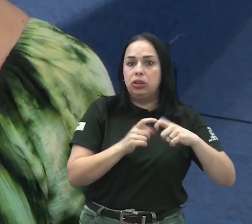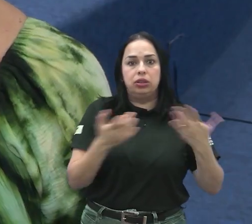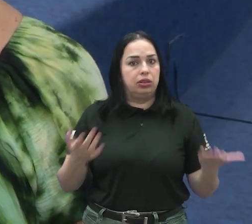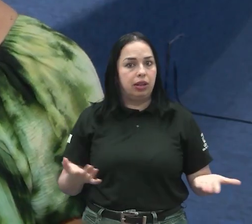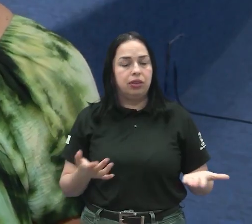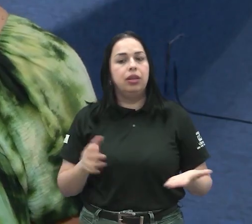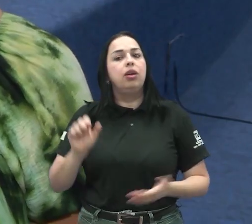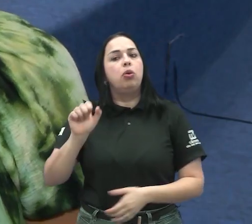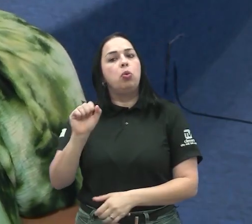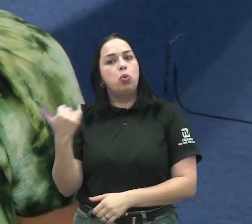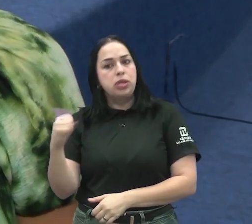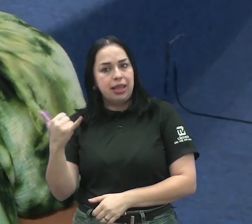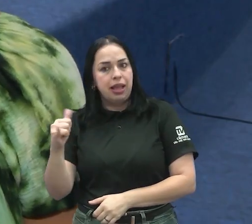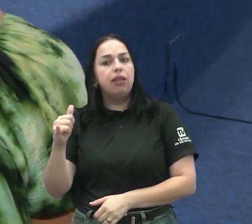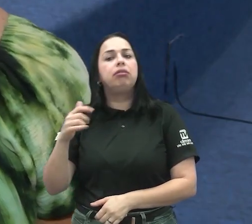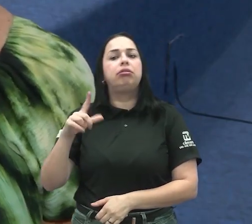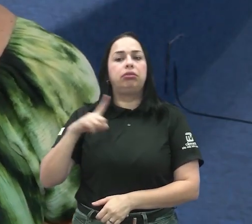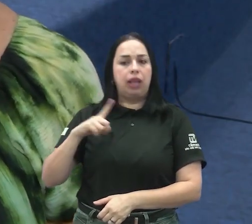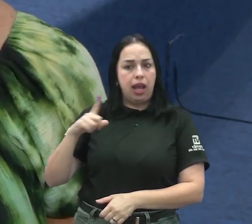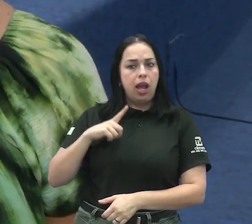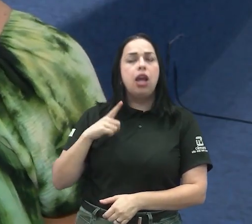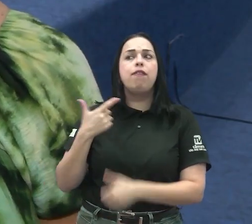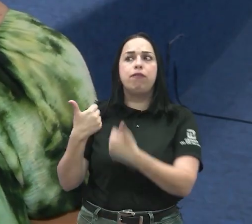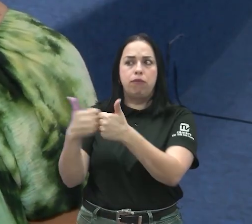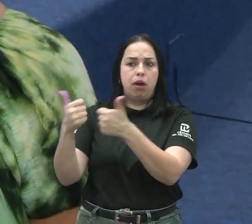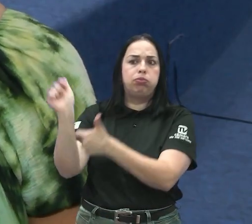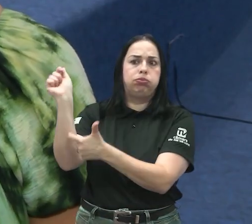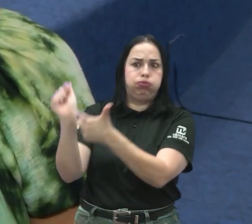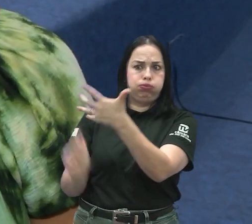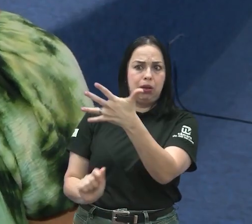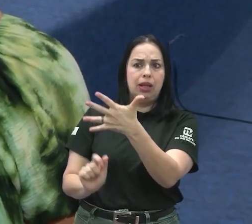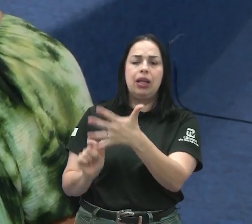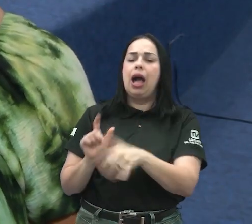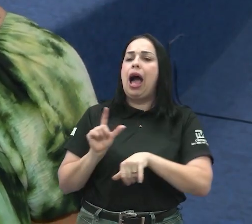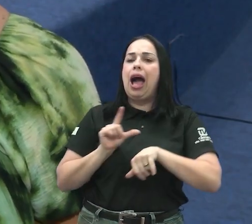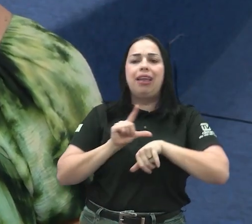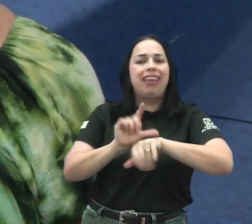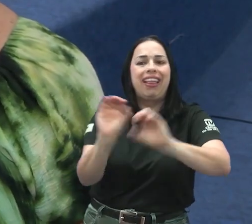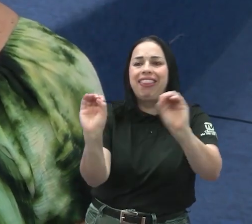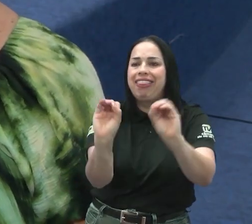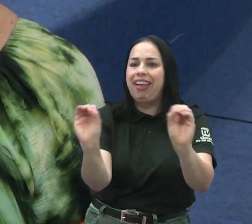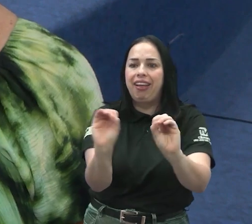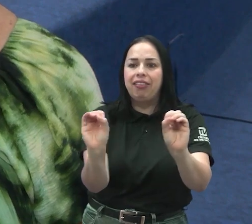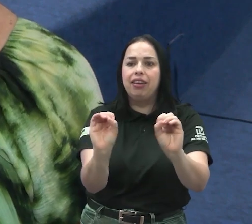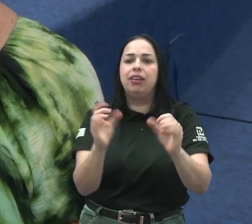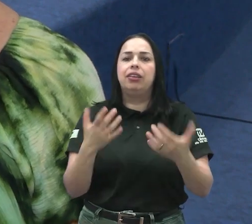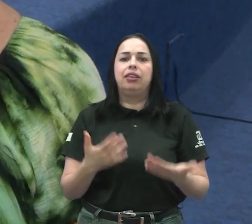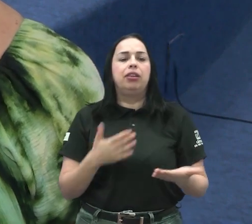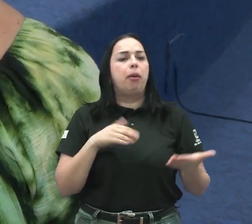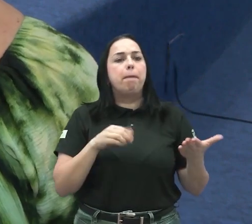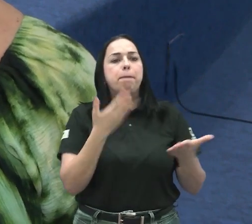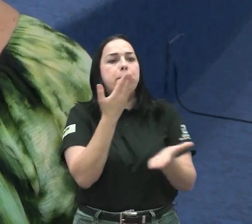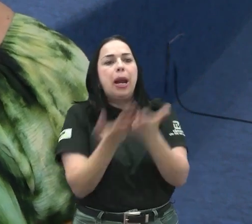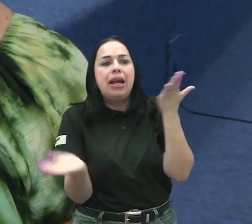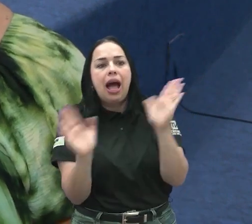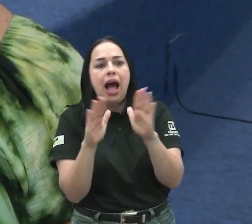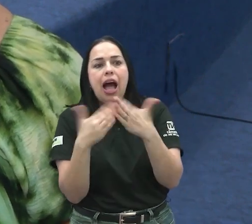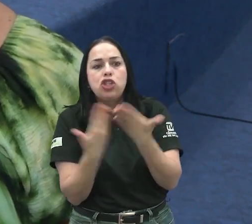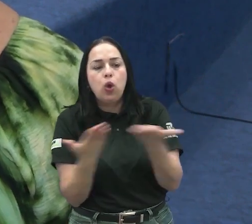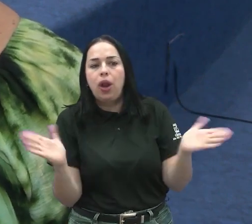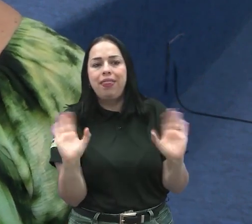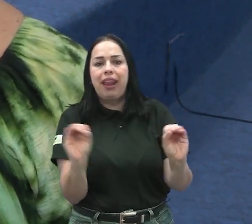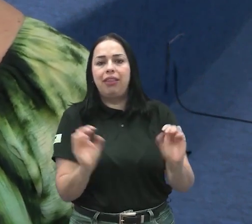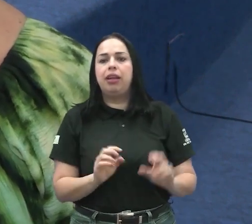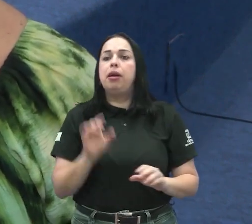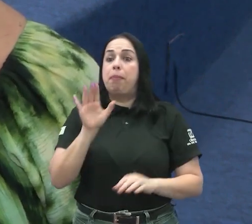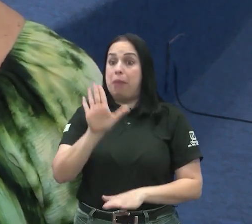consulta. Não é igual ao Alto Santana, que tem várias linhas. Se você atrasar, tem outra linha que abastece, a pessoa não chega atrasada, chega no serviço na hora certa, o estudante não perde a aula,